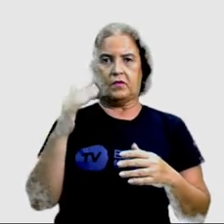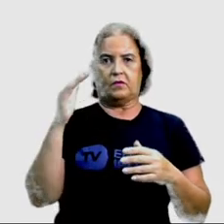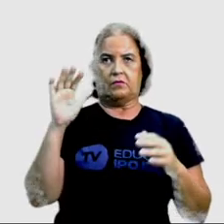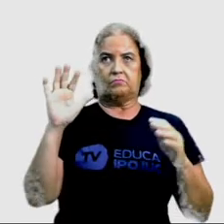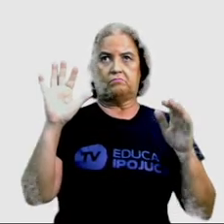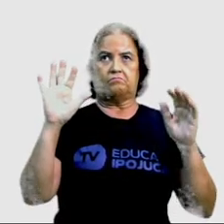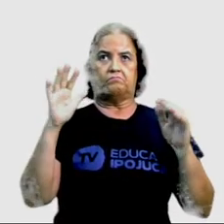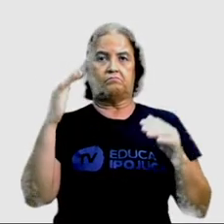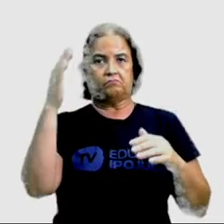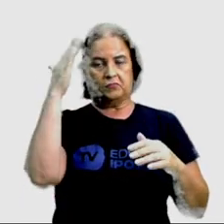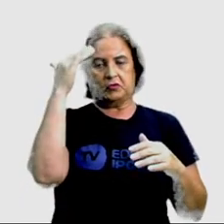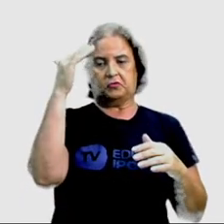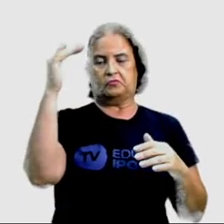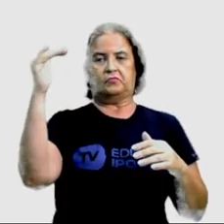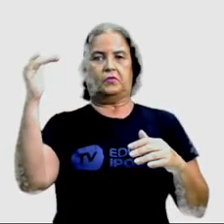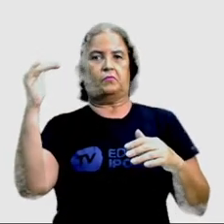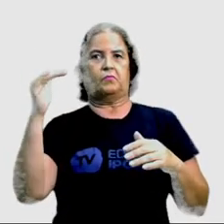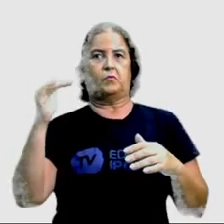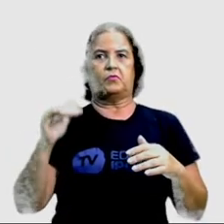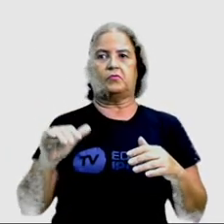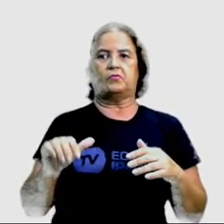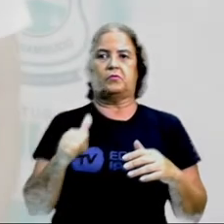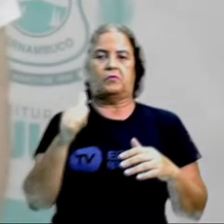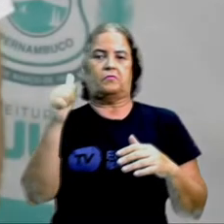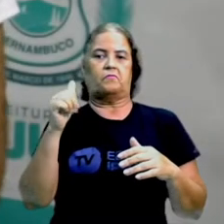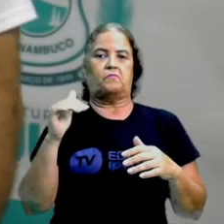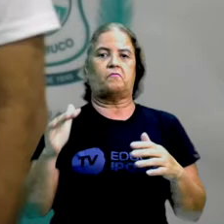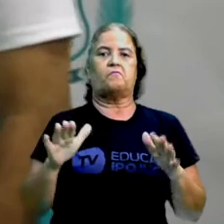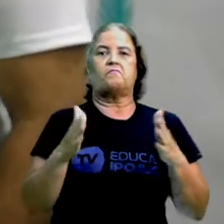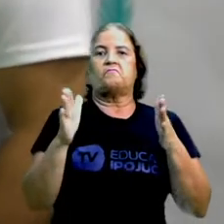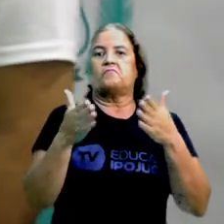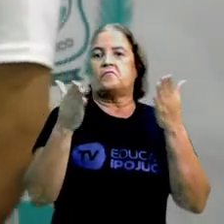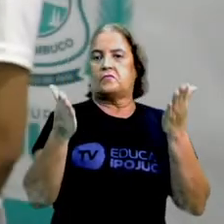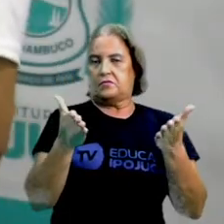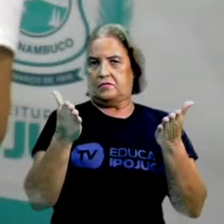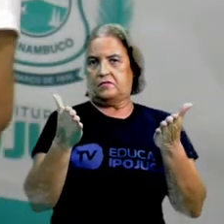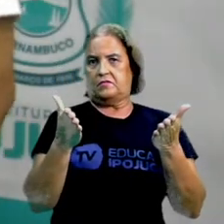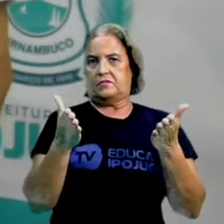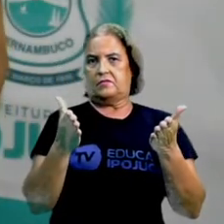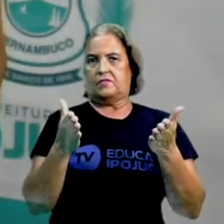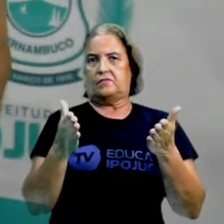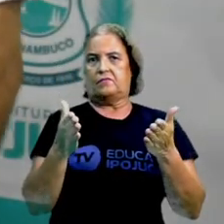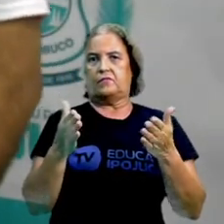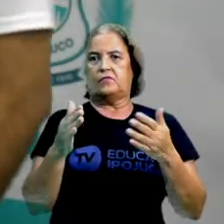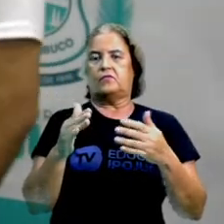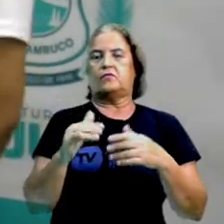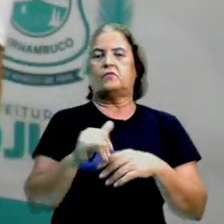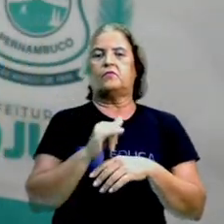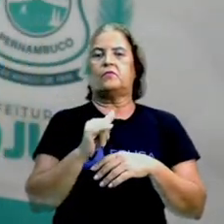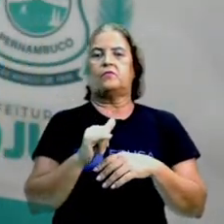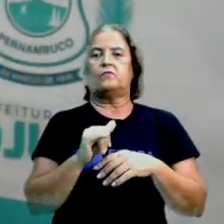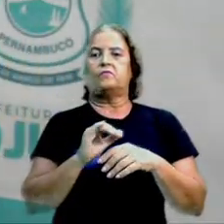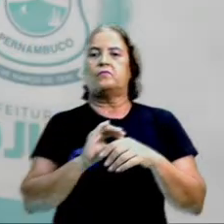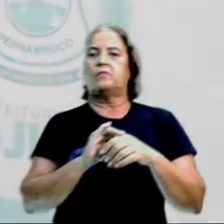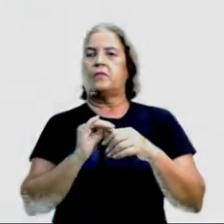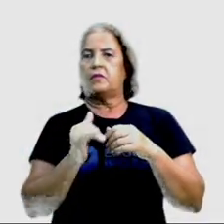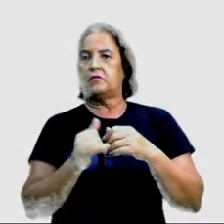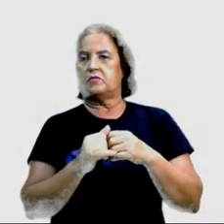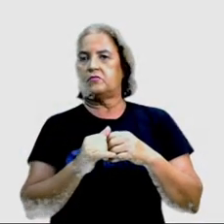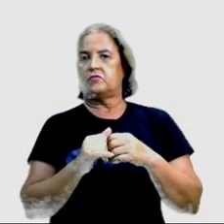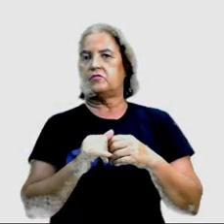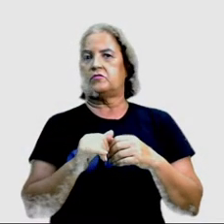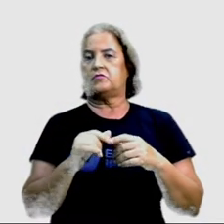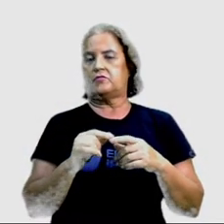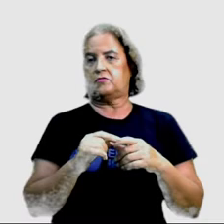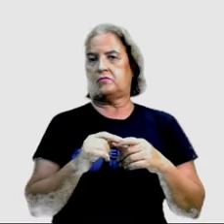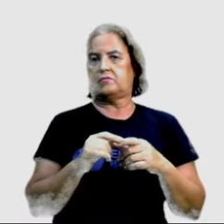temos por aí, aquele pessoal, influencers aí do Instagram e das redes sociais, né? Temos o